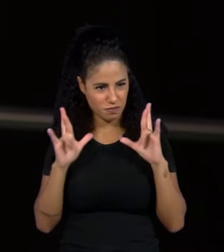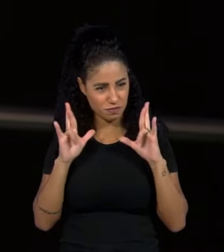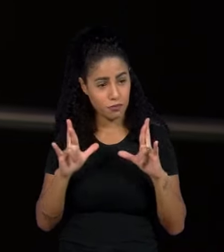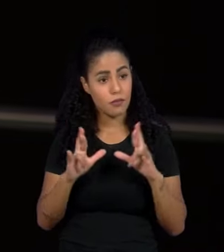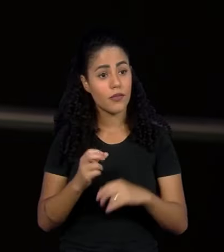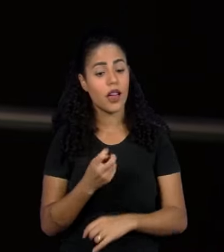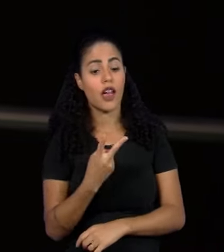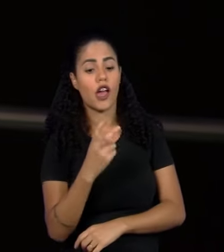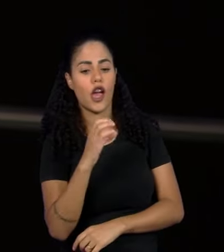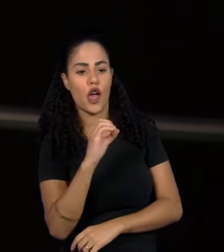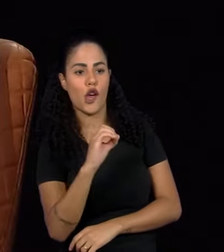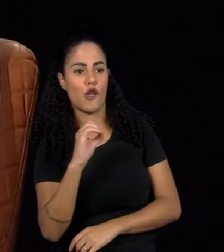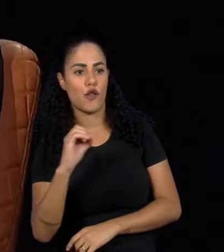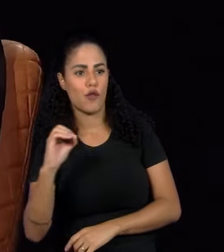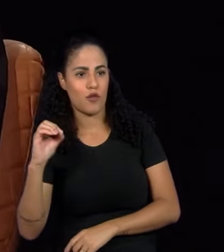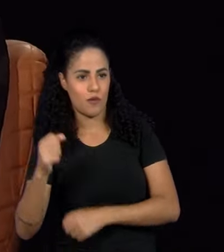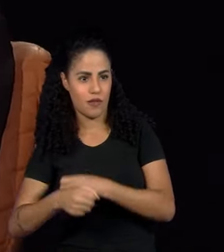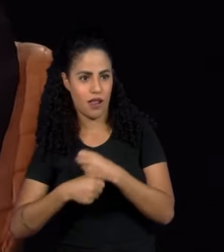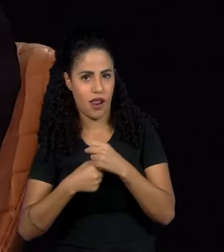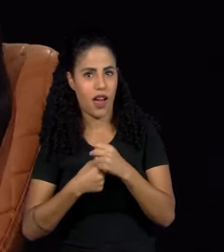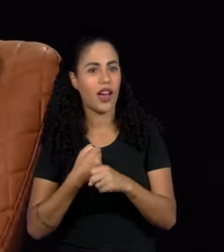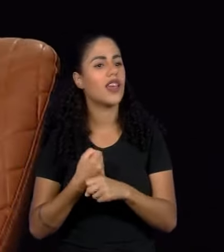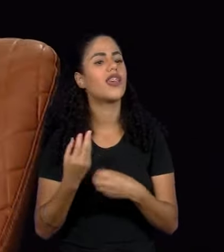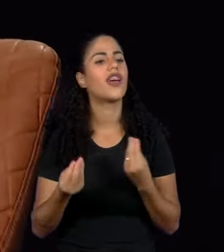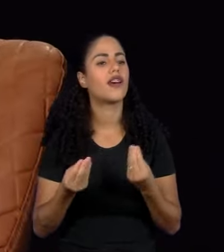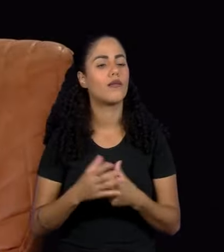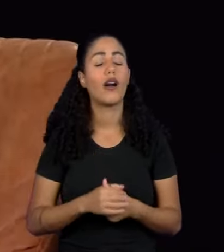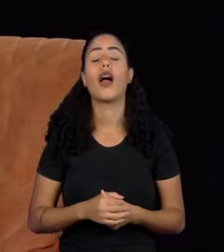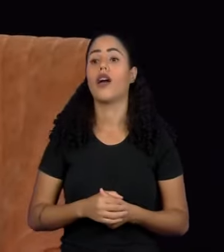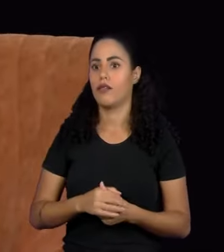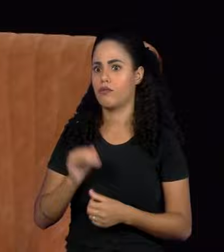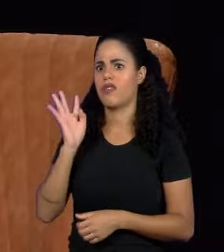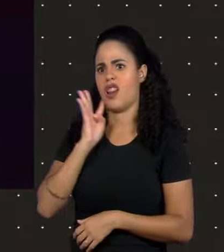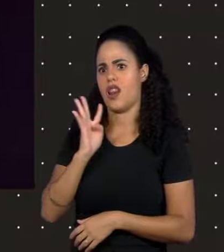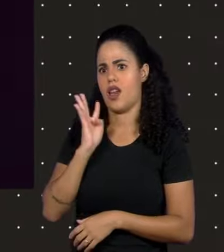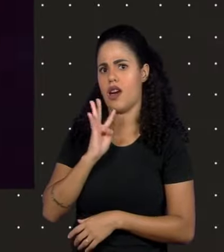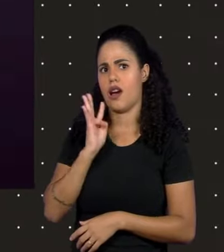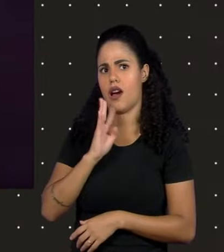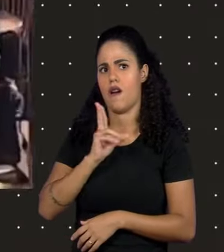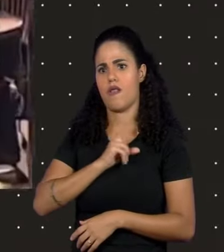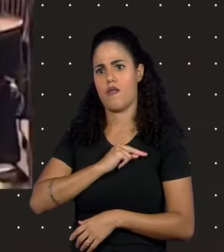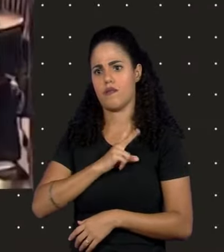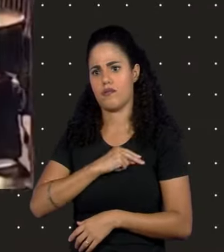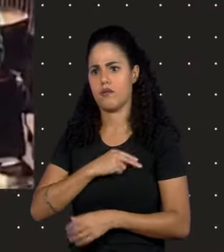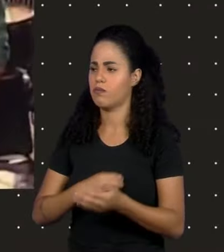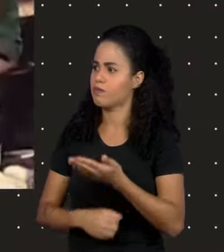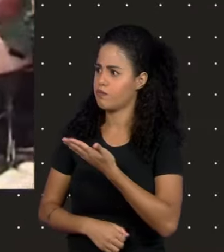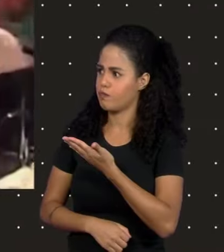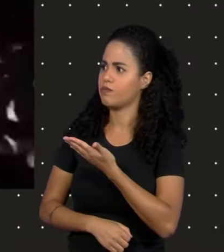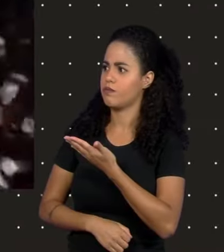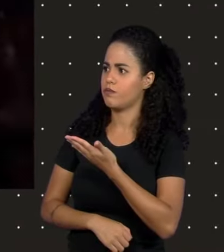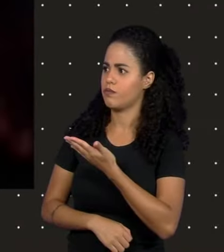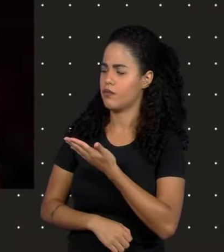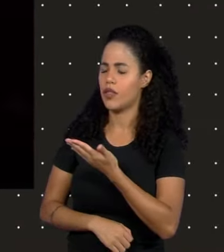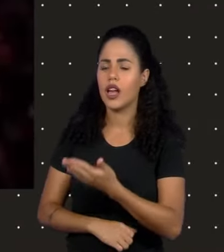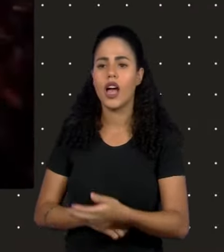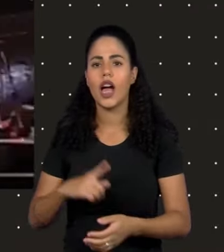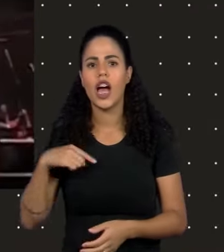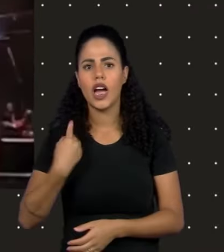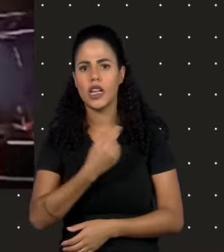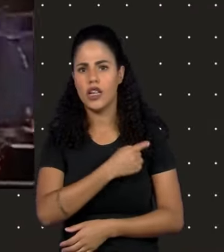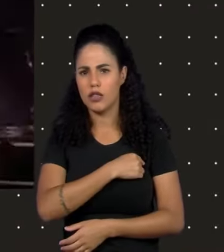aí vocês saíram flutuando. Foi uma apresentação legal, que nós fizemos na mesma noite do Oasis, Guns